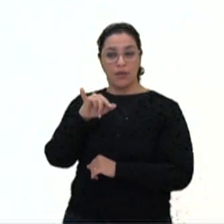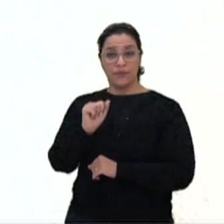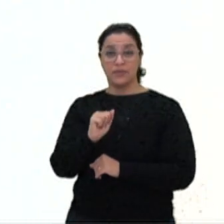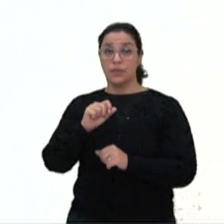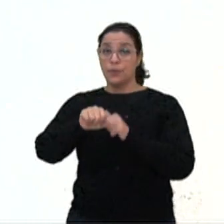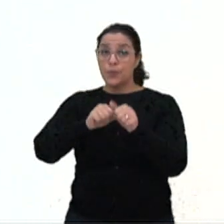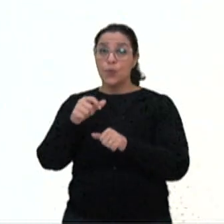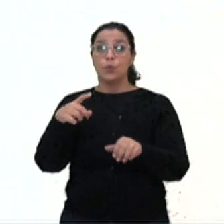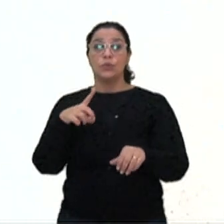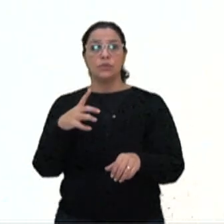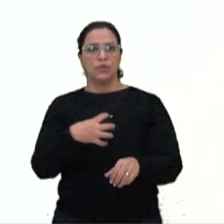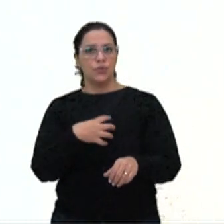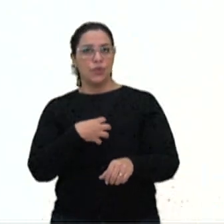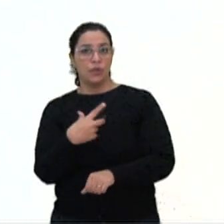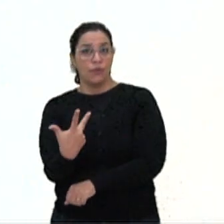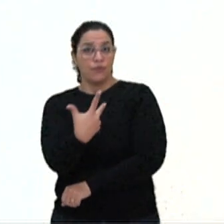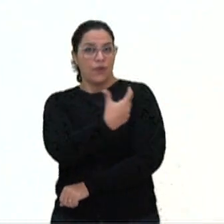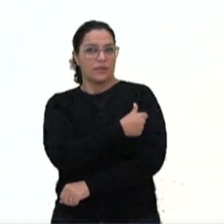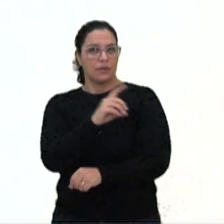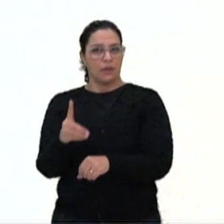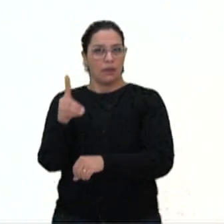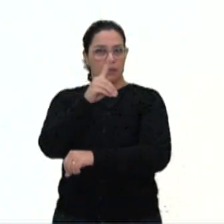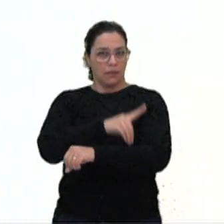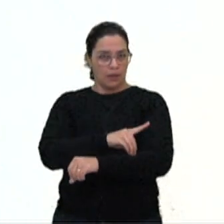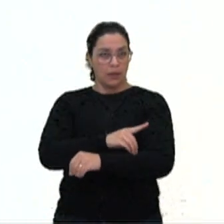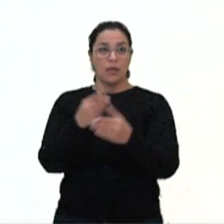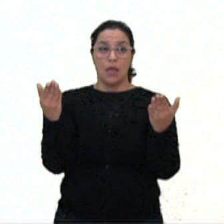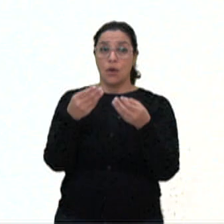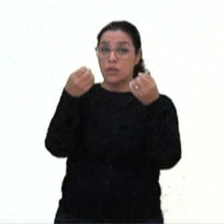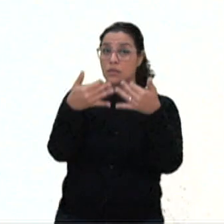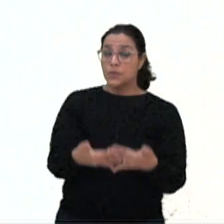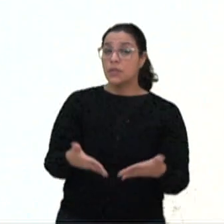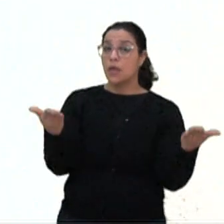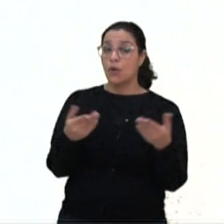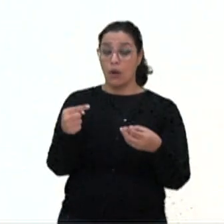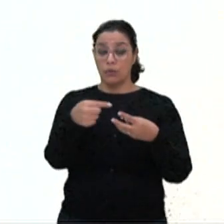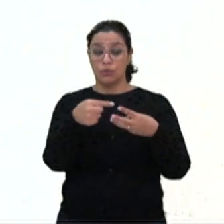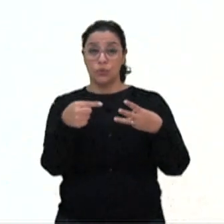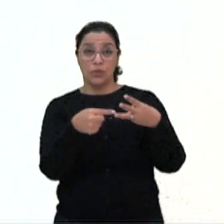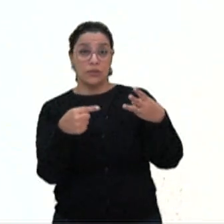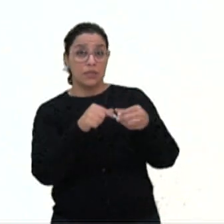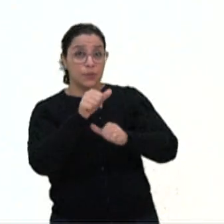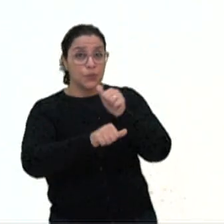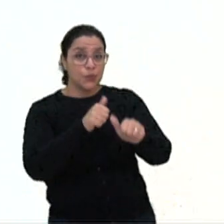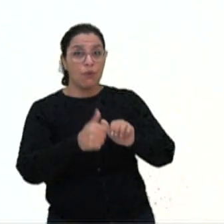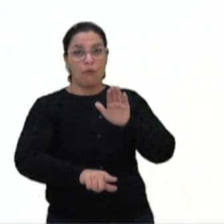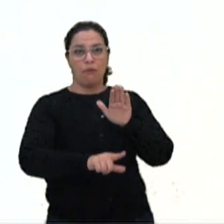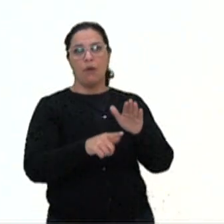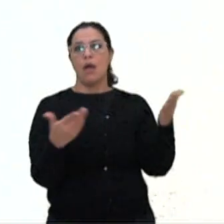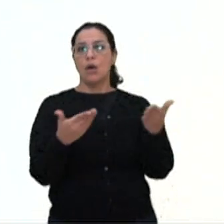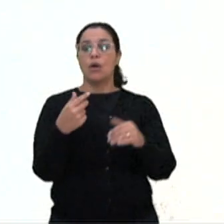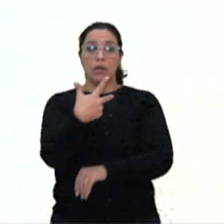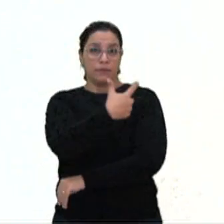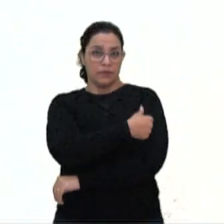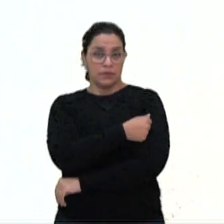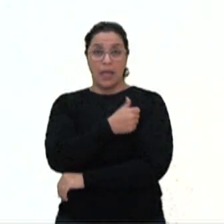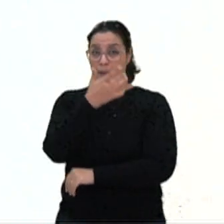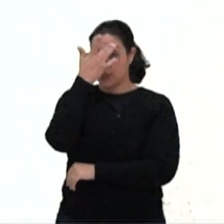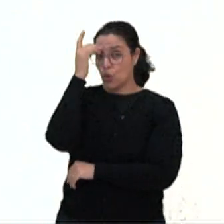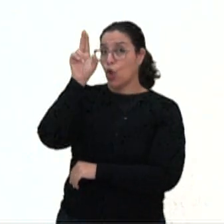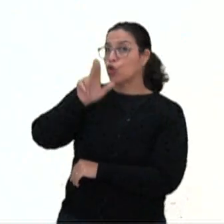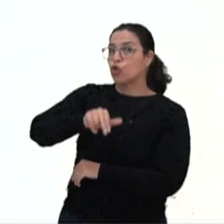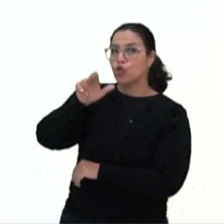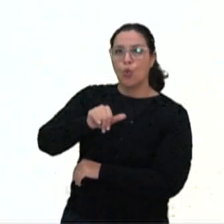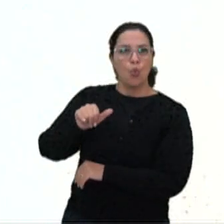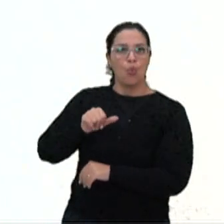a dengue. Quem deve tomar agora? O órgão do governo aprovou 3 alterações na bula desse imunizante. Quem nunca foi infectado por